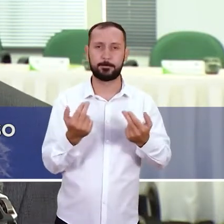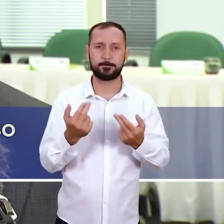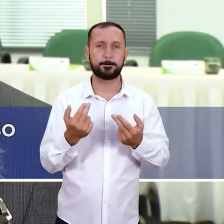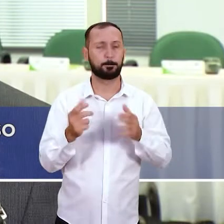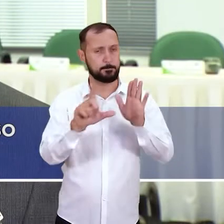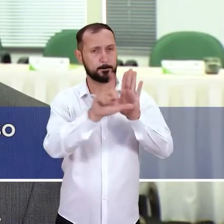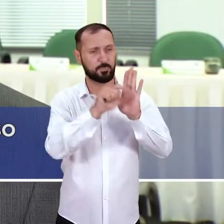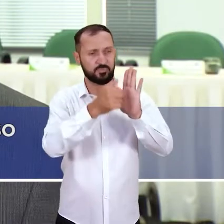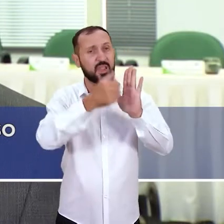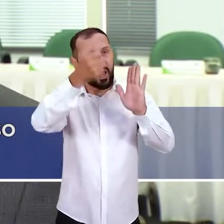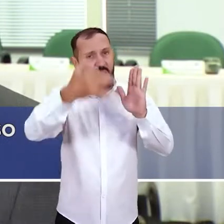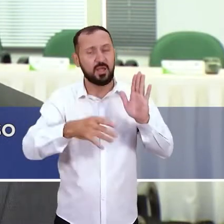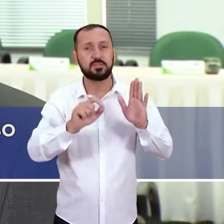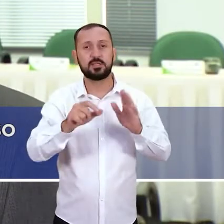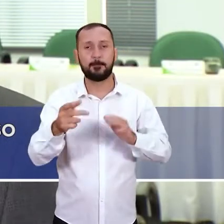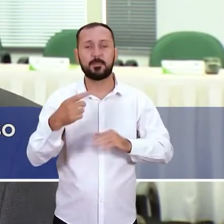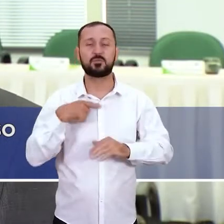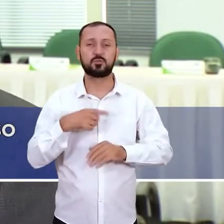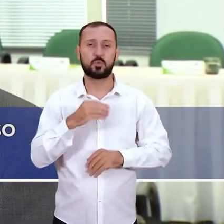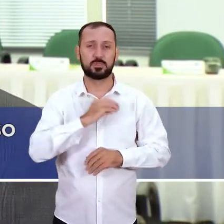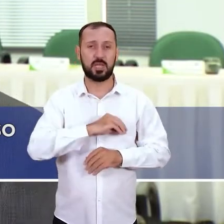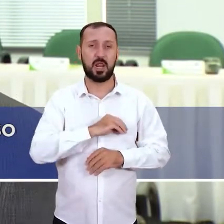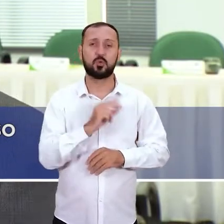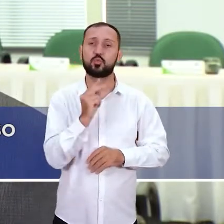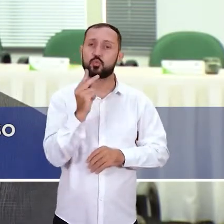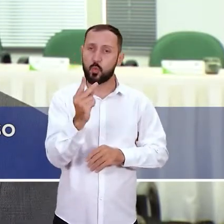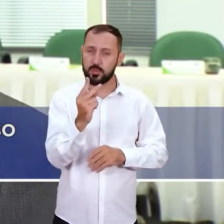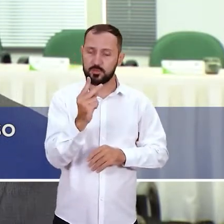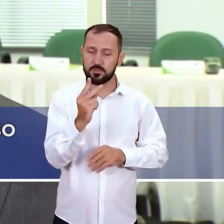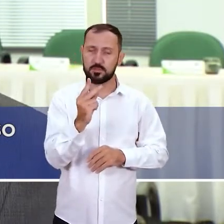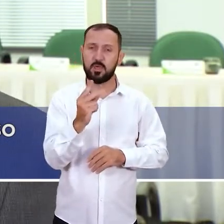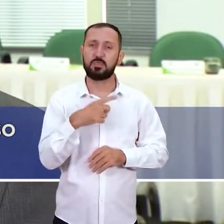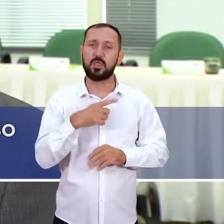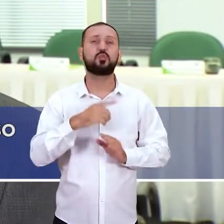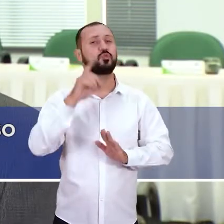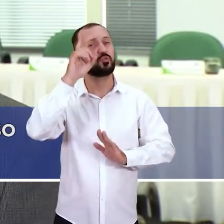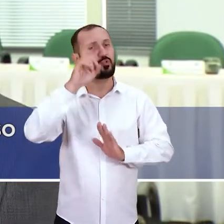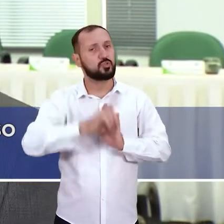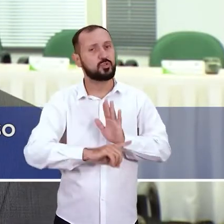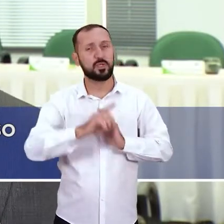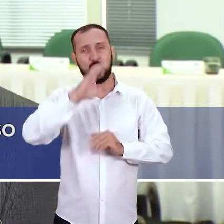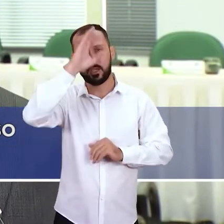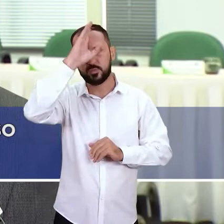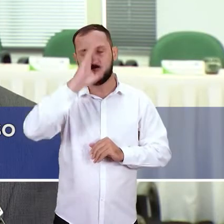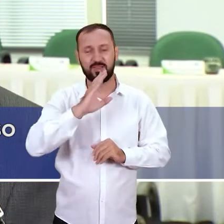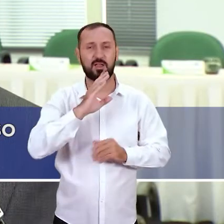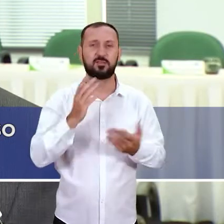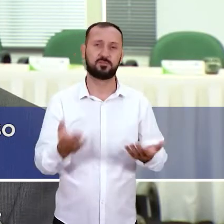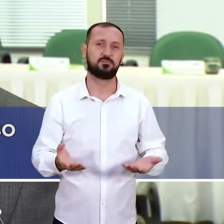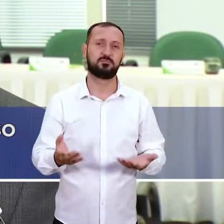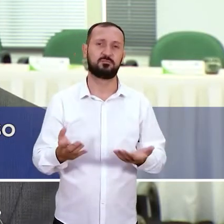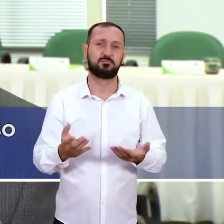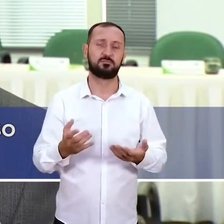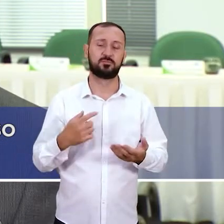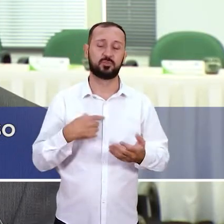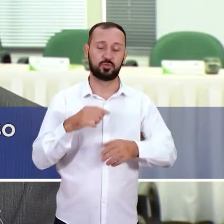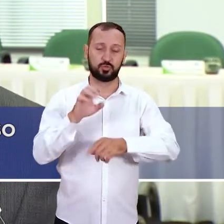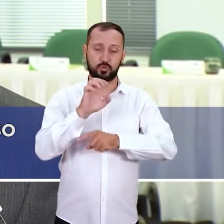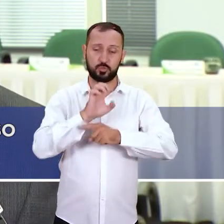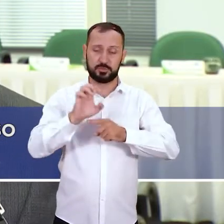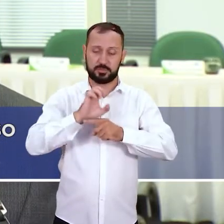automática, como deriva da lei. A lei é muito clara. Pessoas que ganham até 2 salários mínimos têm direito à